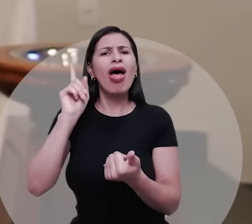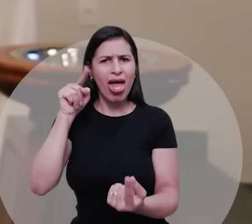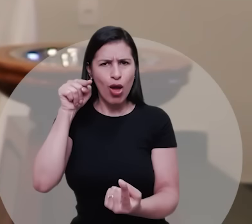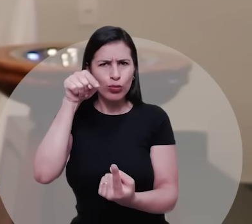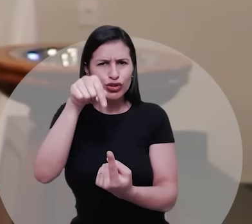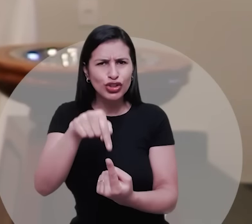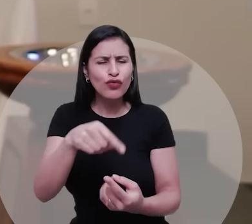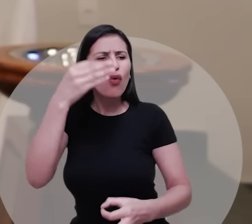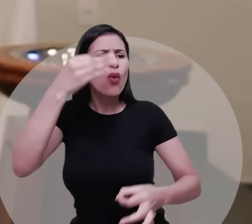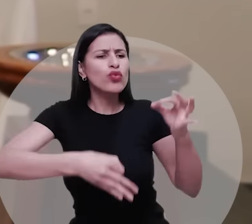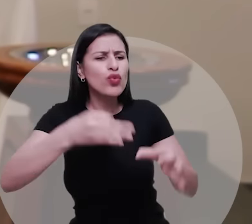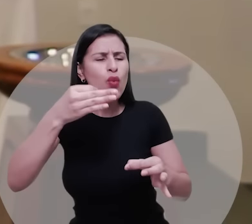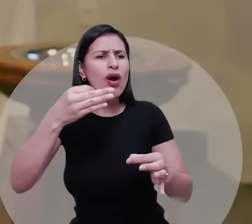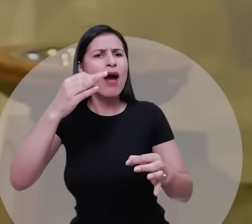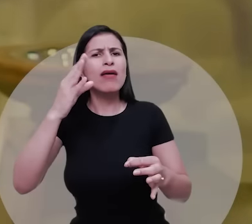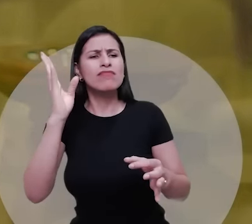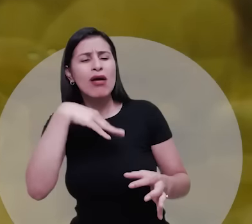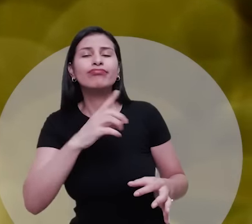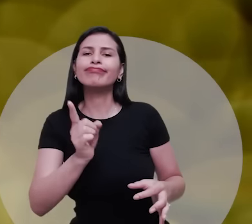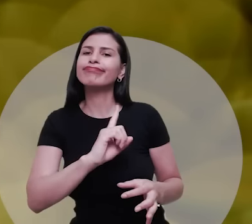mundo fosse salvo por ele.